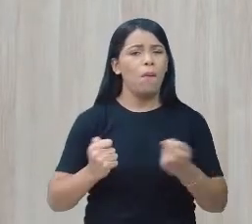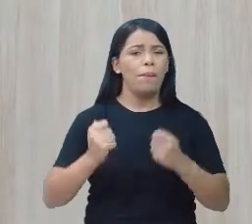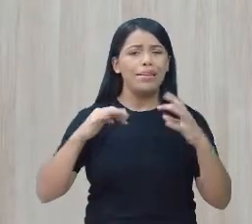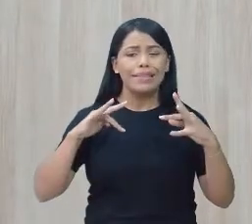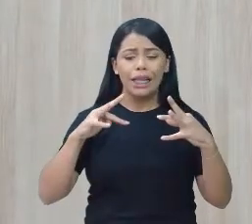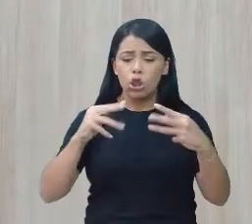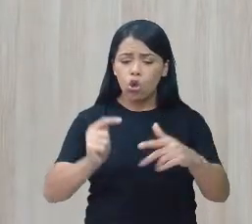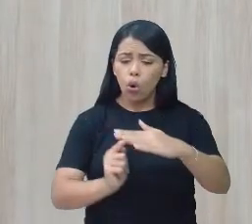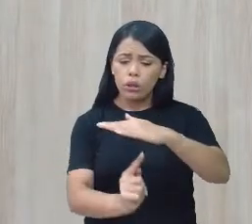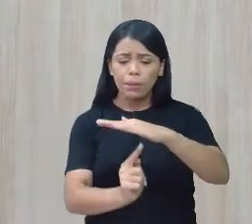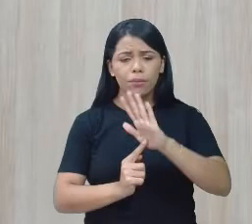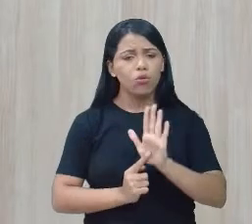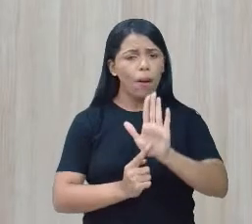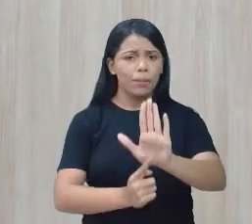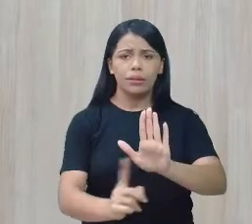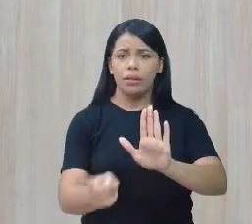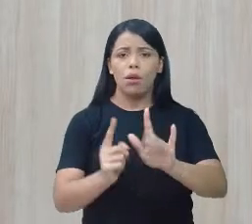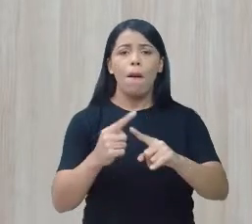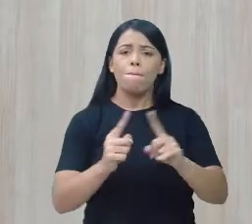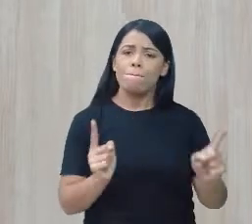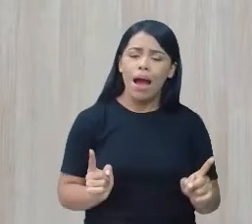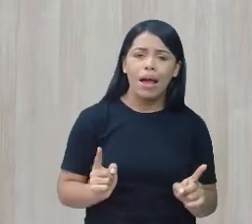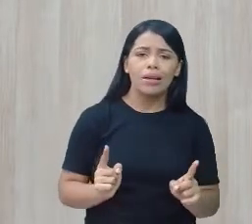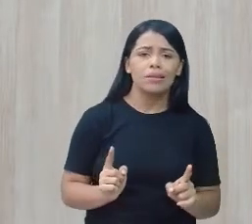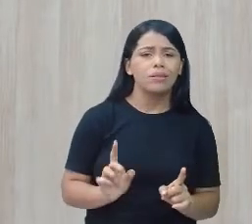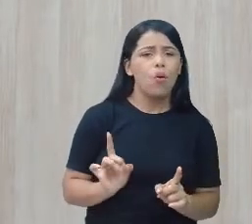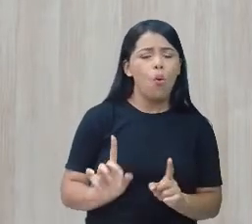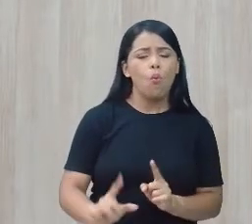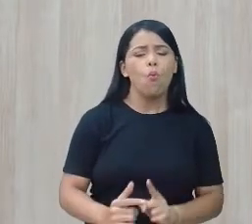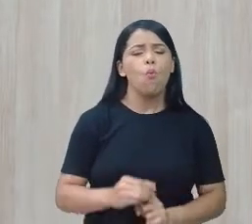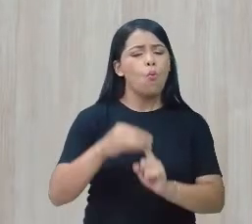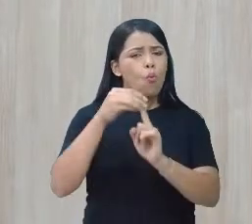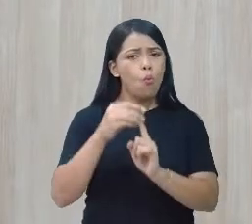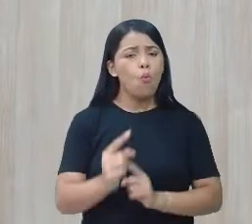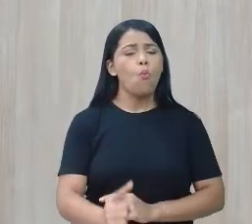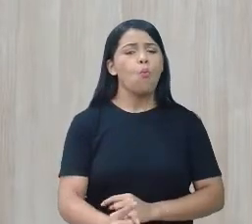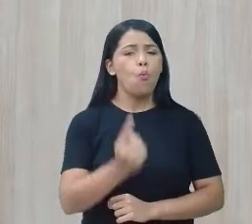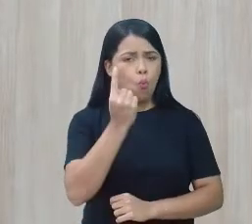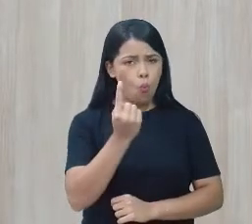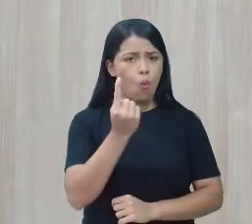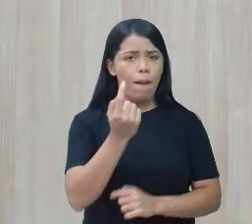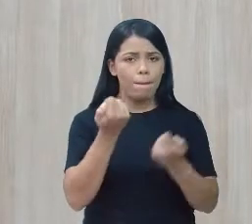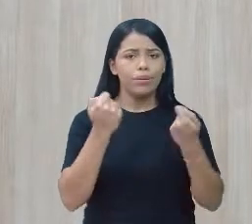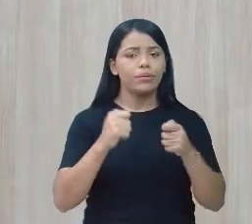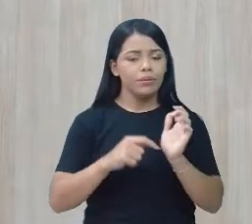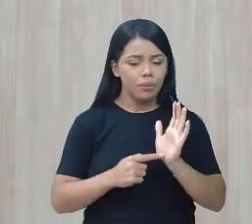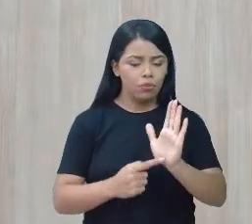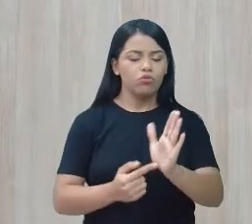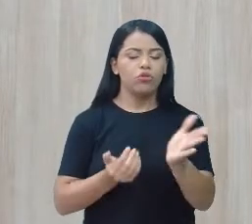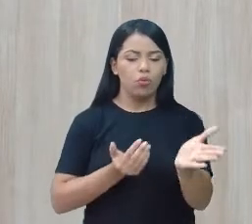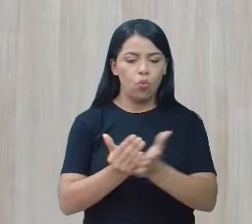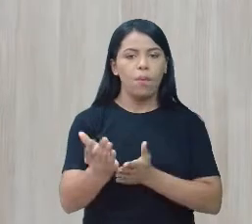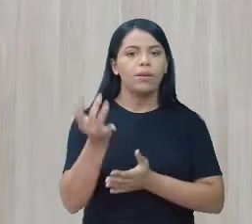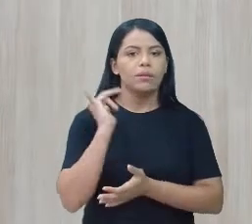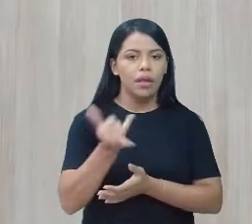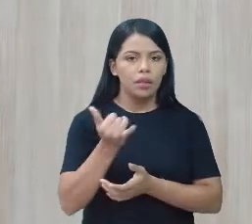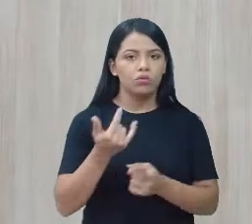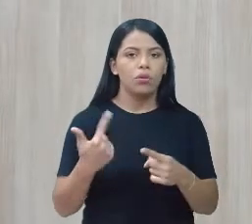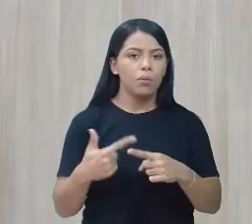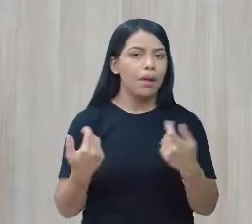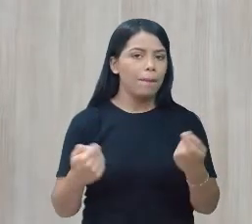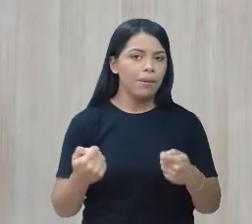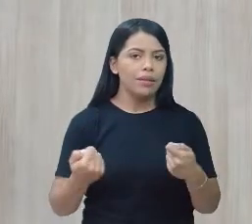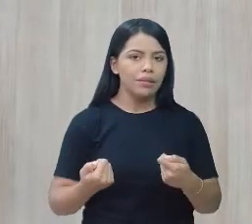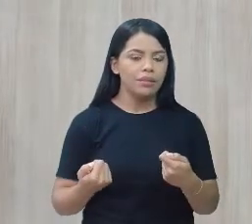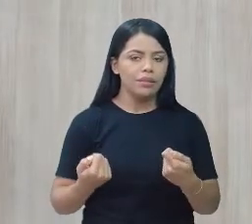aparecer logo na apresentação, mas pelo menos uma, para salvar aí a pátria, precisa aparecer logo no começo da história, para poder guiar, né,